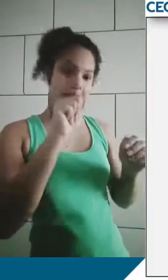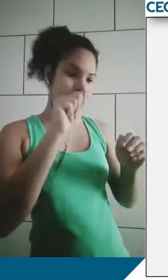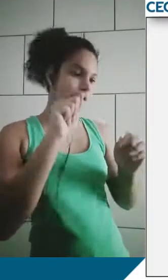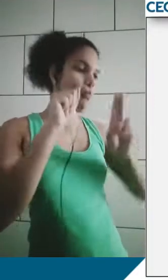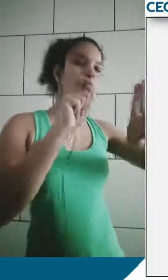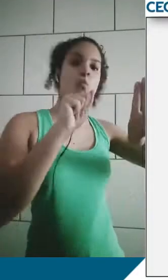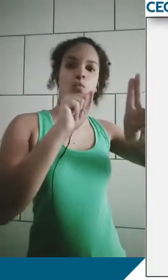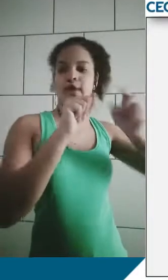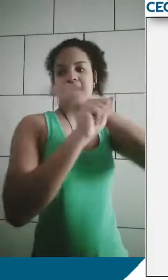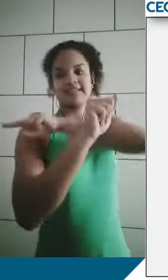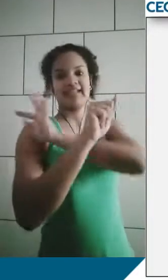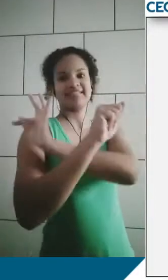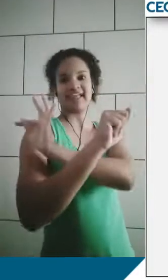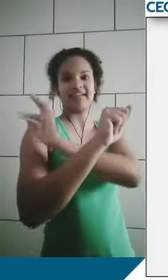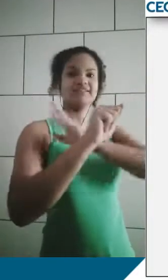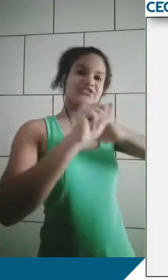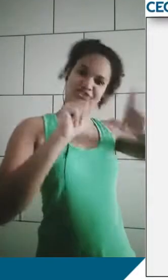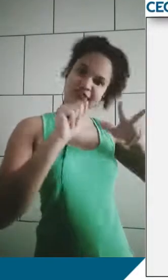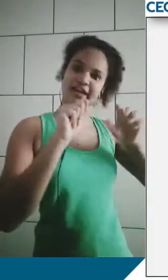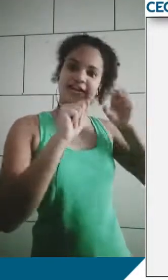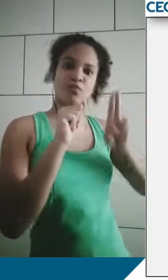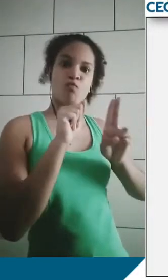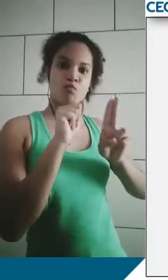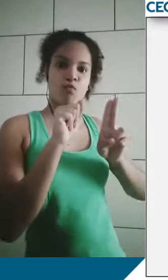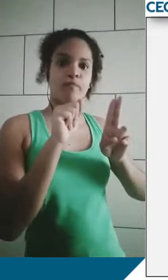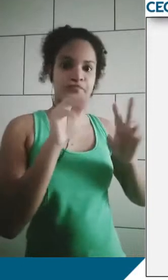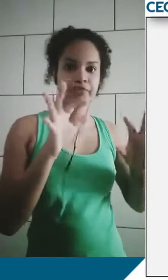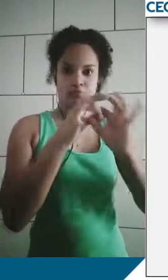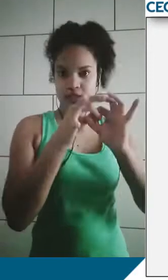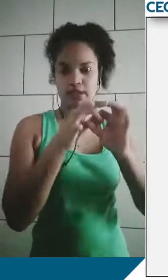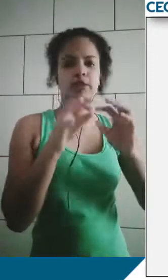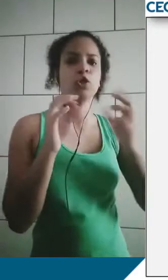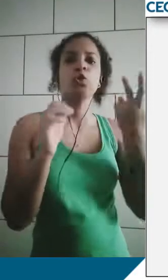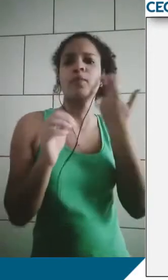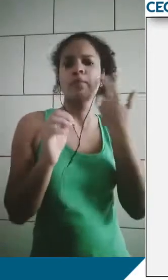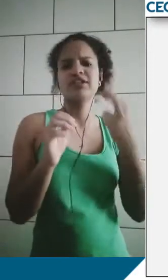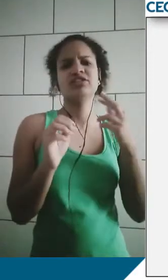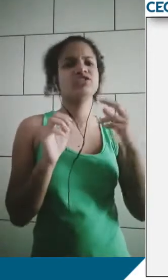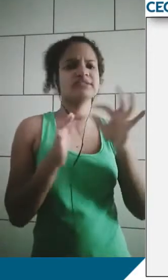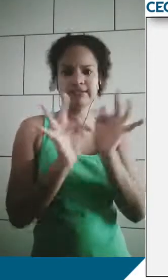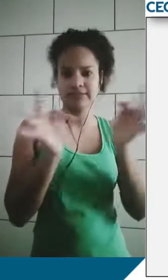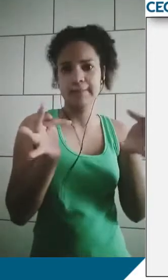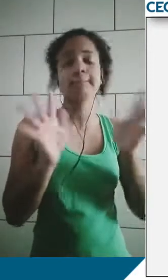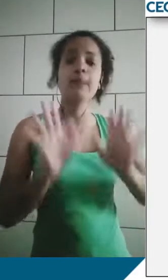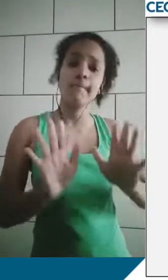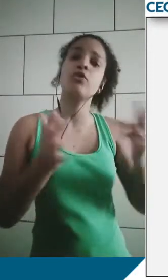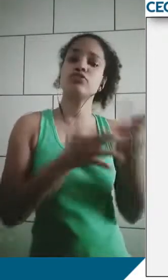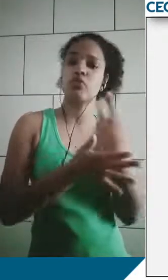do RNA ser uma molécula, na grande maioria das vezes, fita simples, podem ocorrer dobramentos